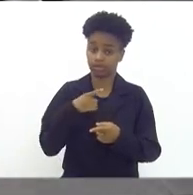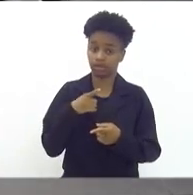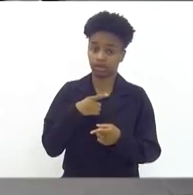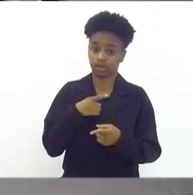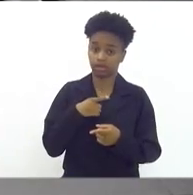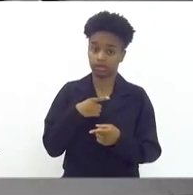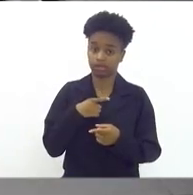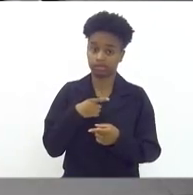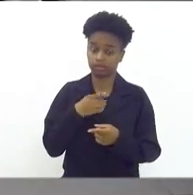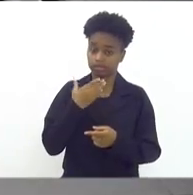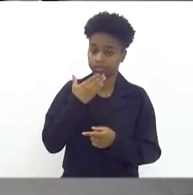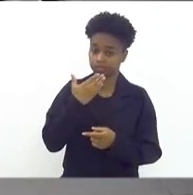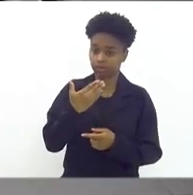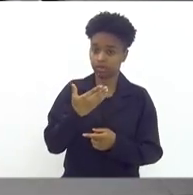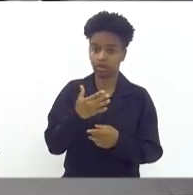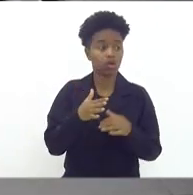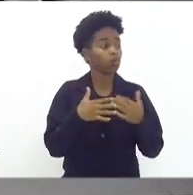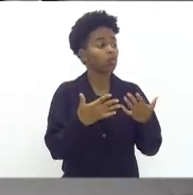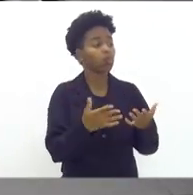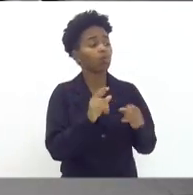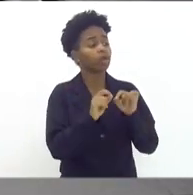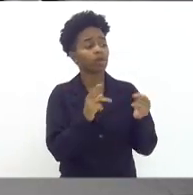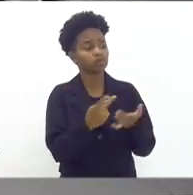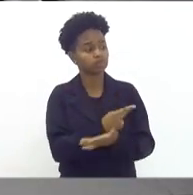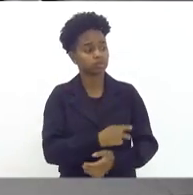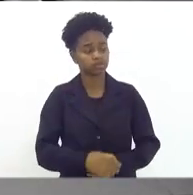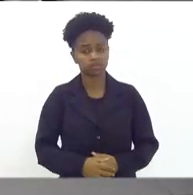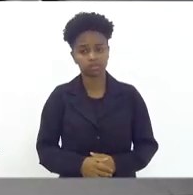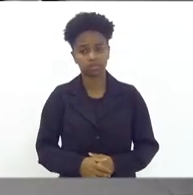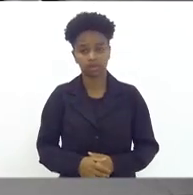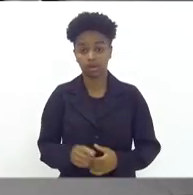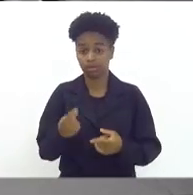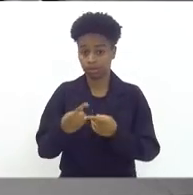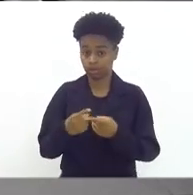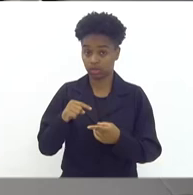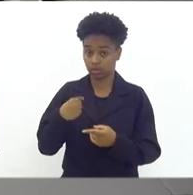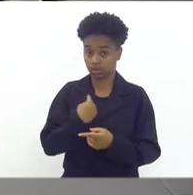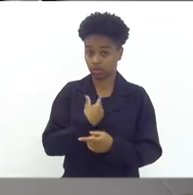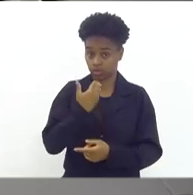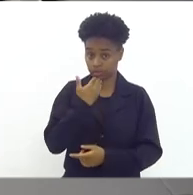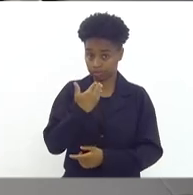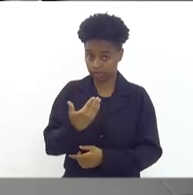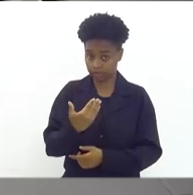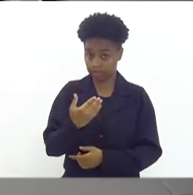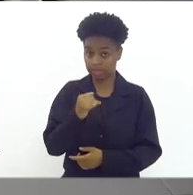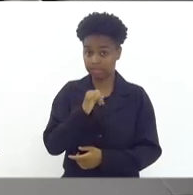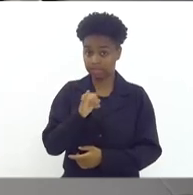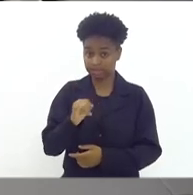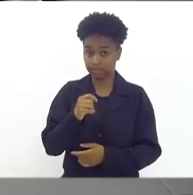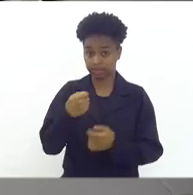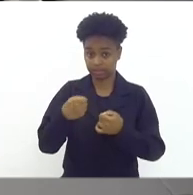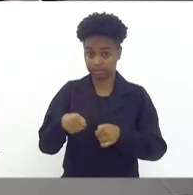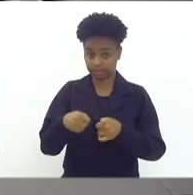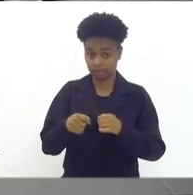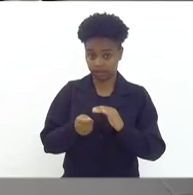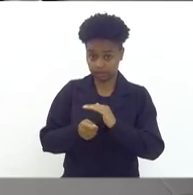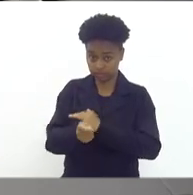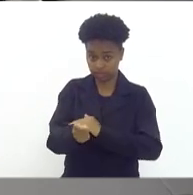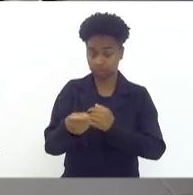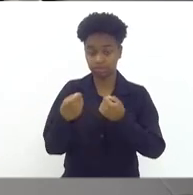a justiça qual foi essa exigência a agência exigiu que para se fazer esse investimento precisaria de um